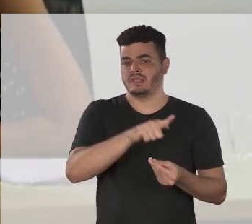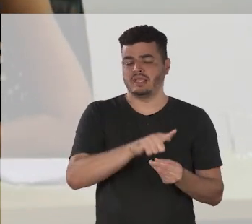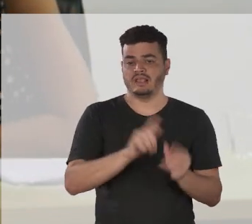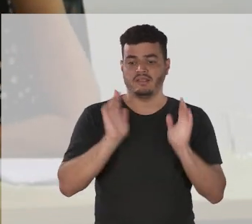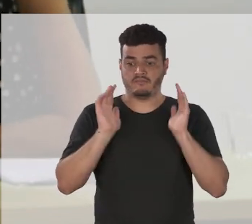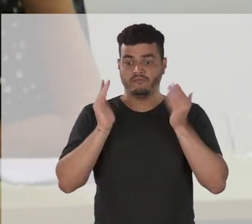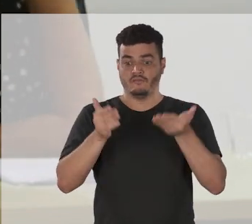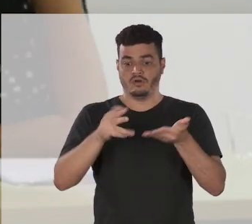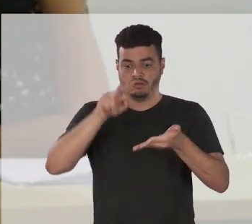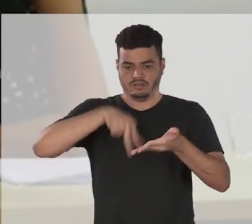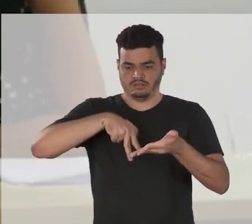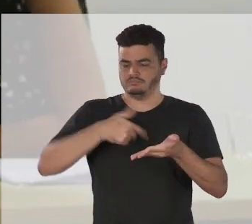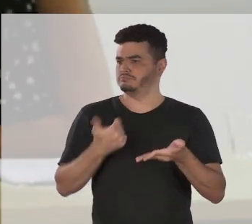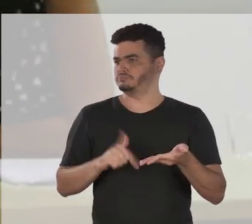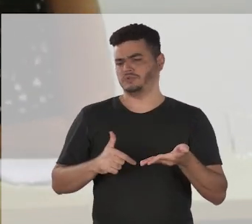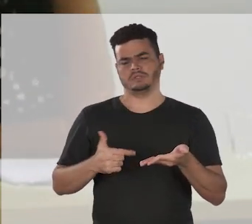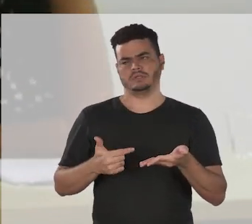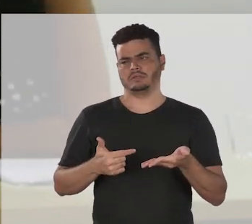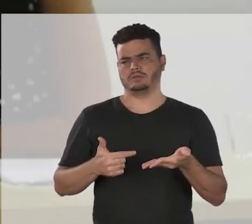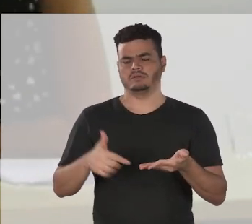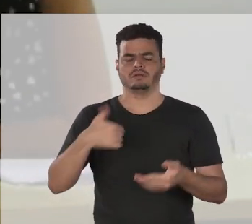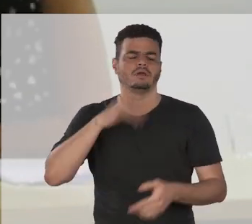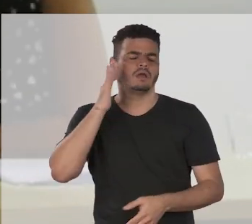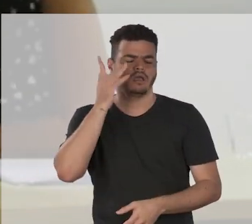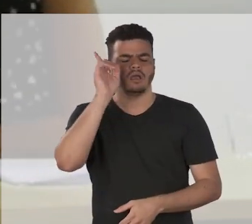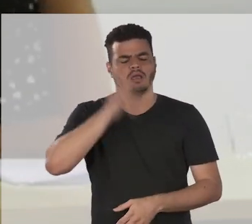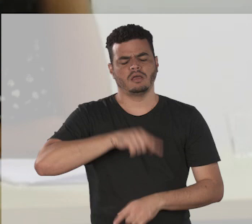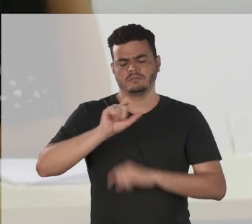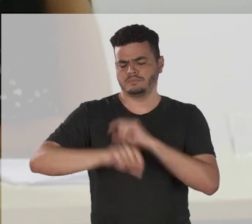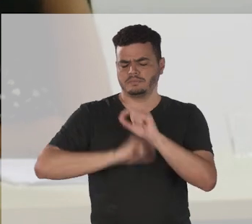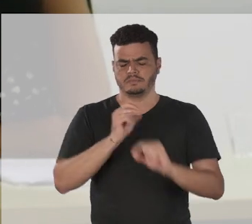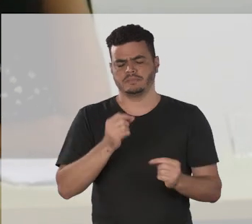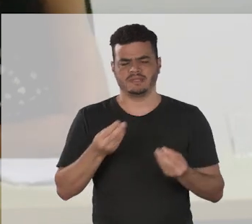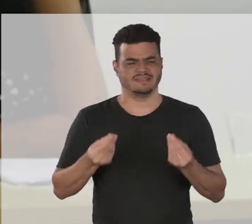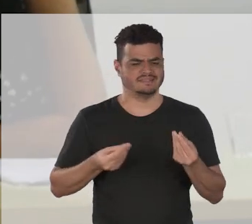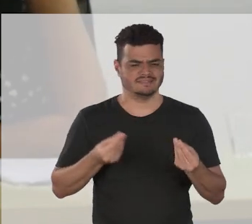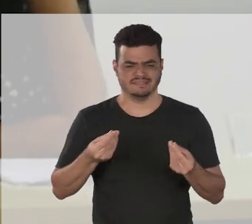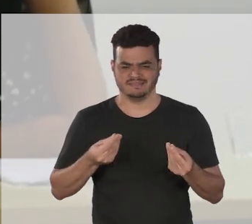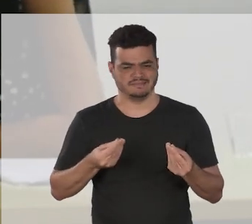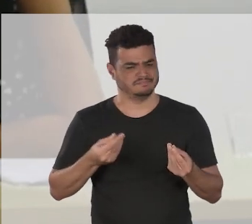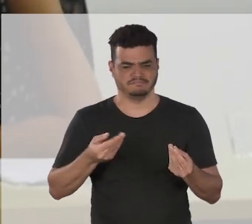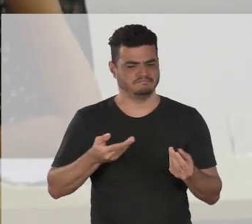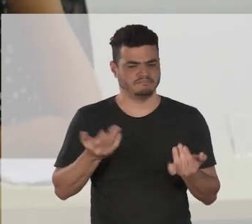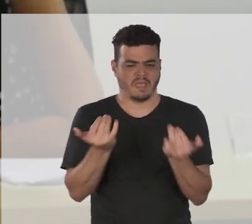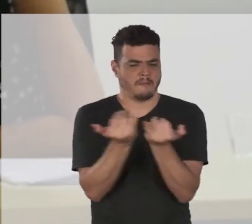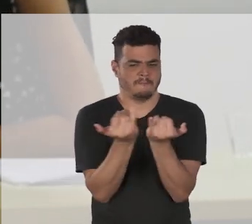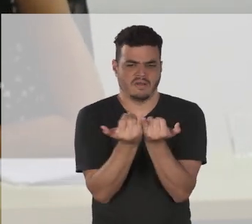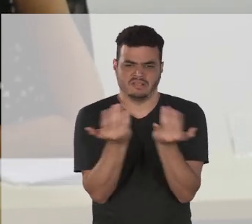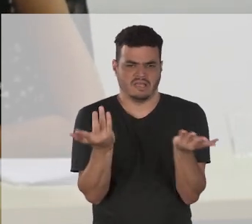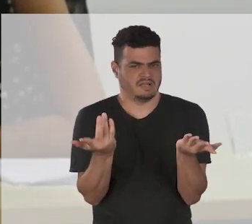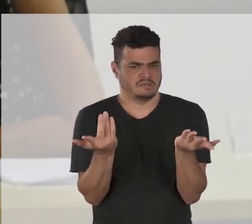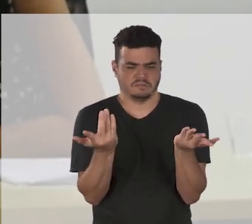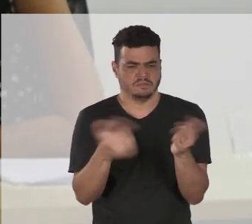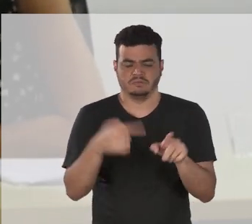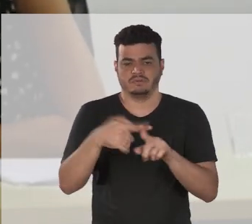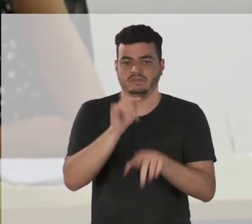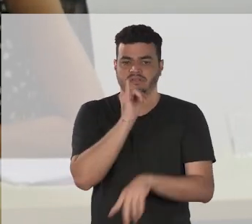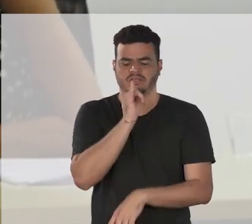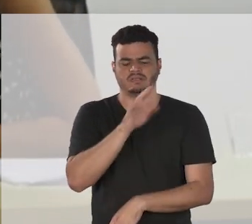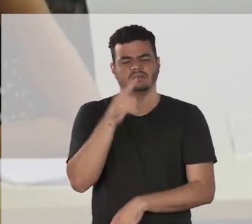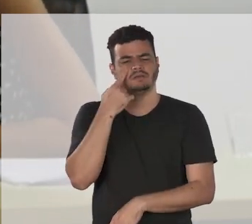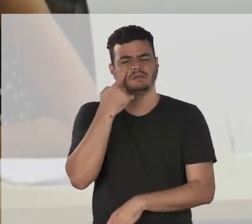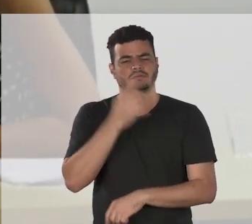concentração para ler. Eu acredito que isso é uma falácia, porque quando eu vejo que tem grupos, quando um livro os